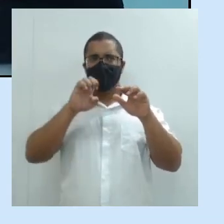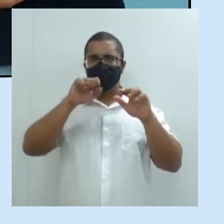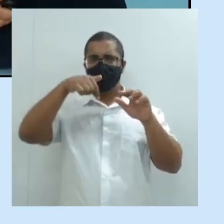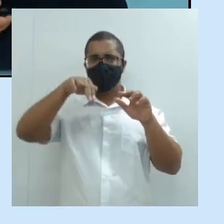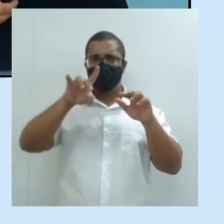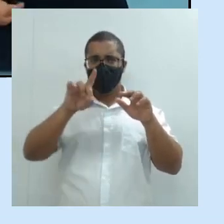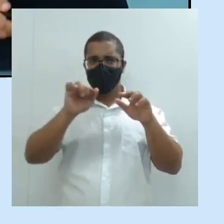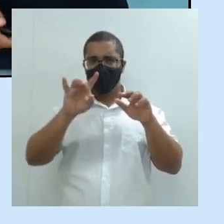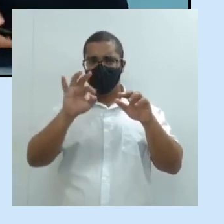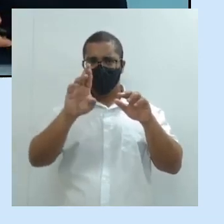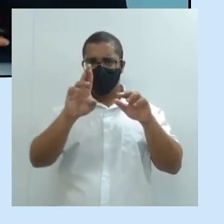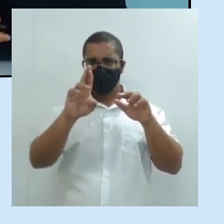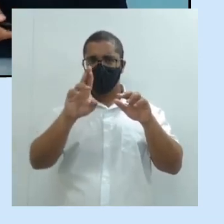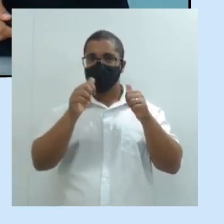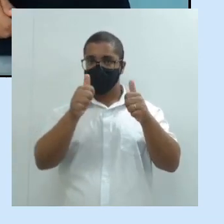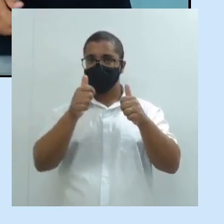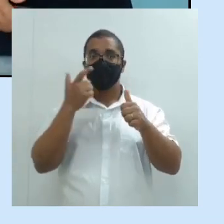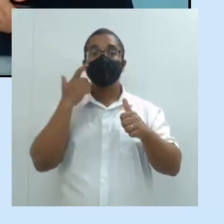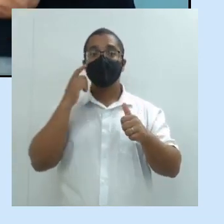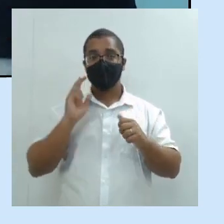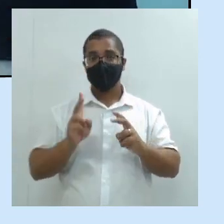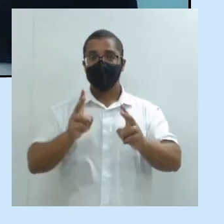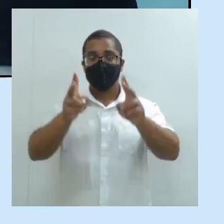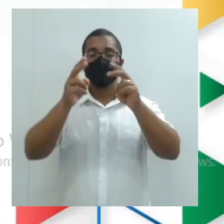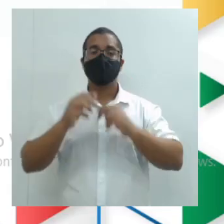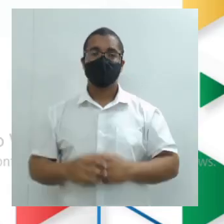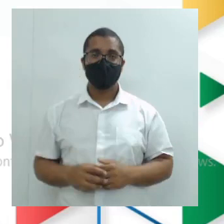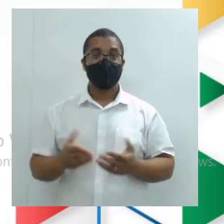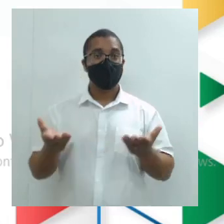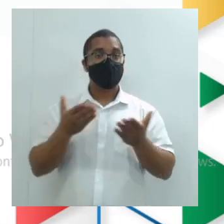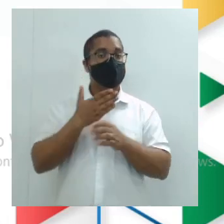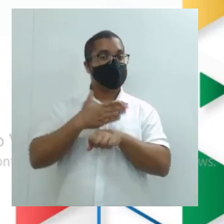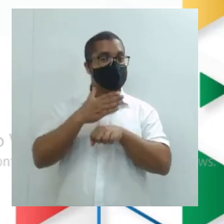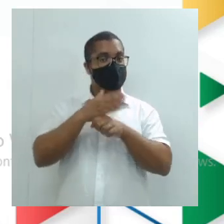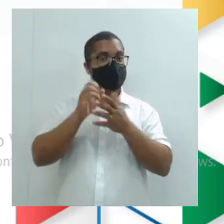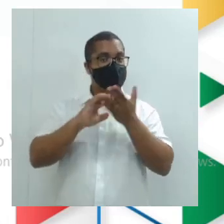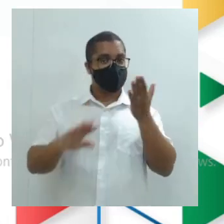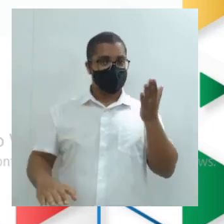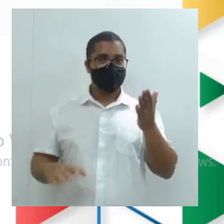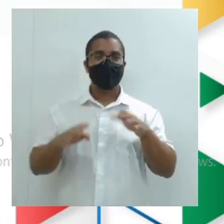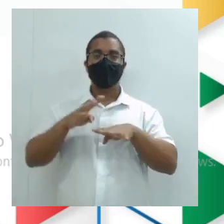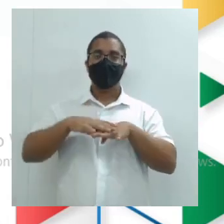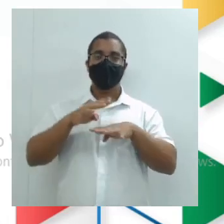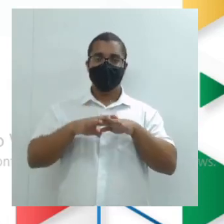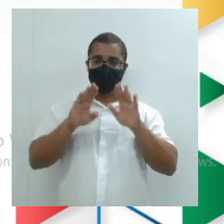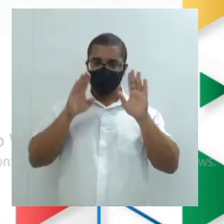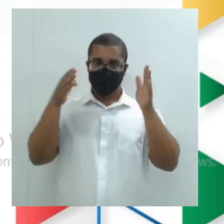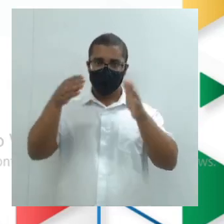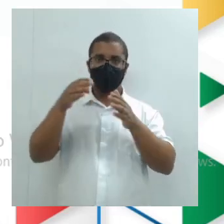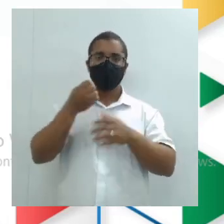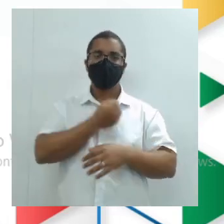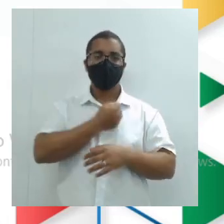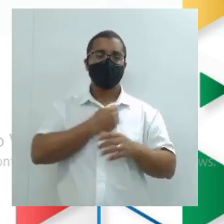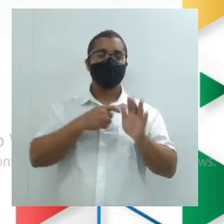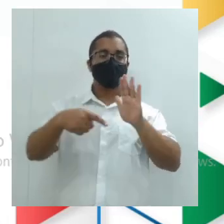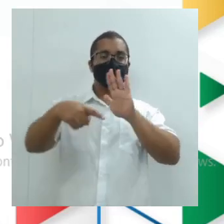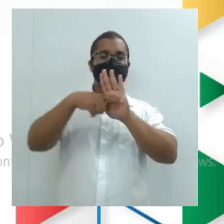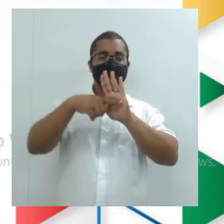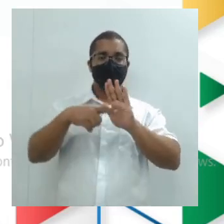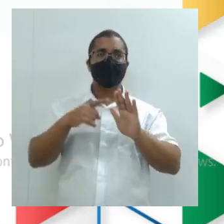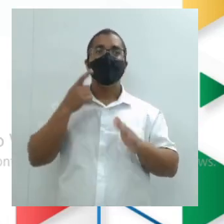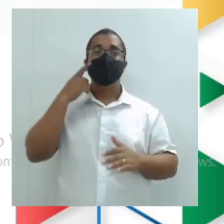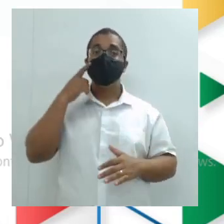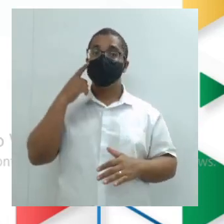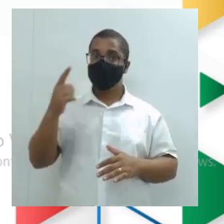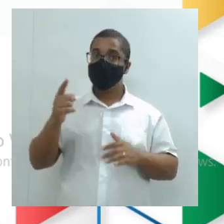Equador. Ok? Segue comigo agora para a gente fazer atividades. Atividades matemáticas sobre números negativos. Eu tenho aí o primeiro já